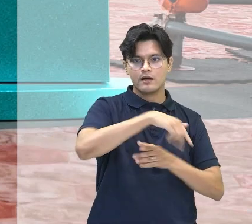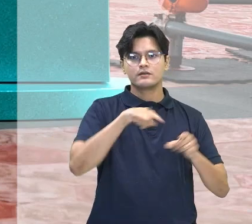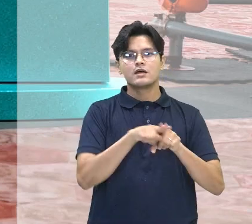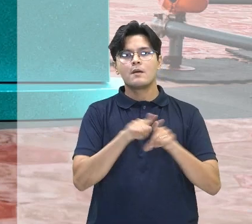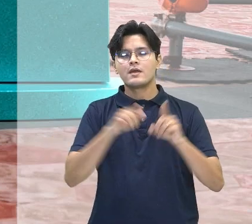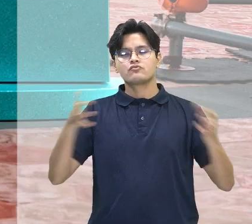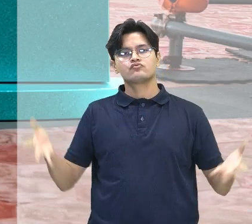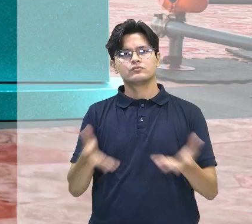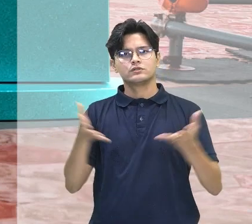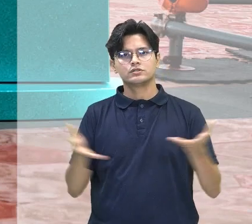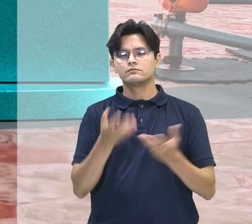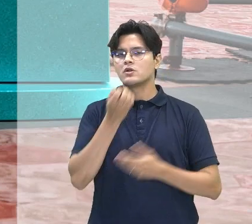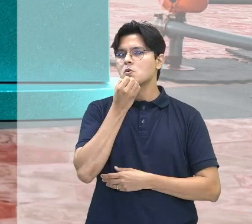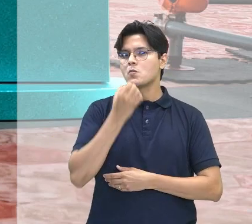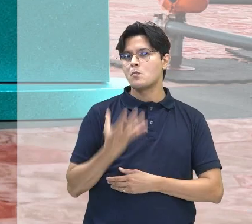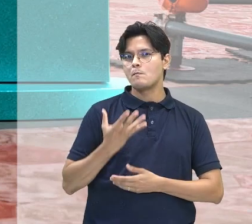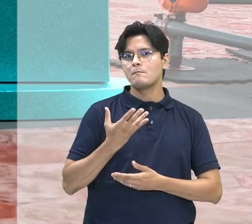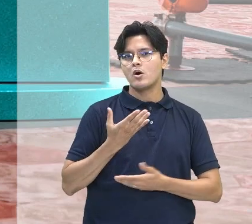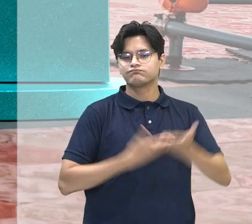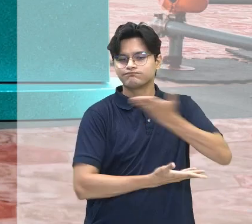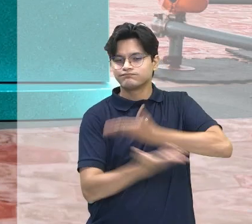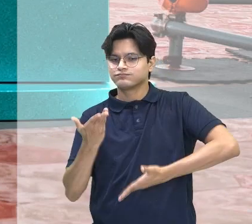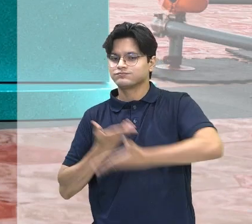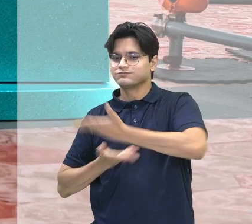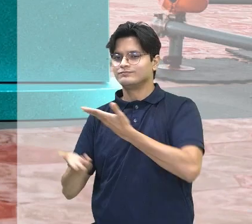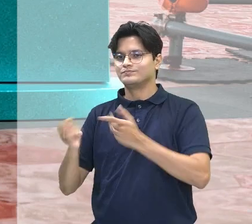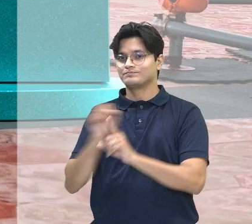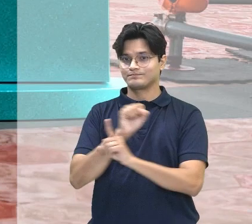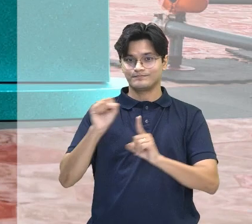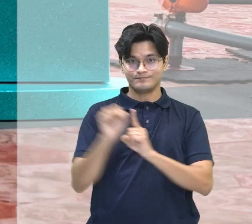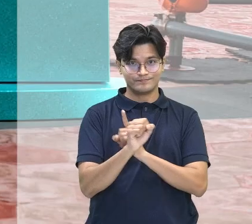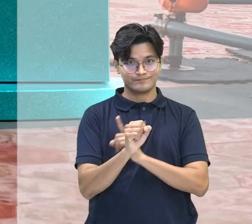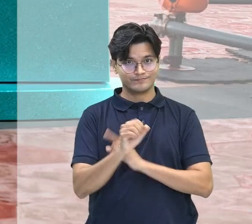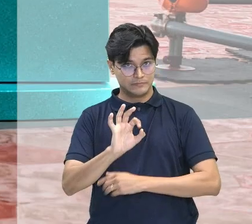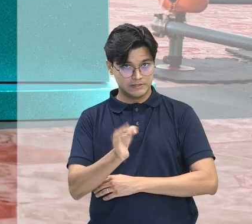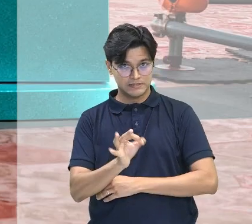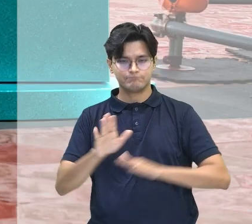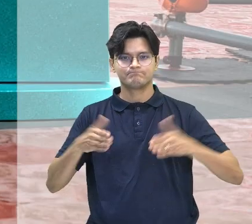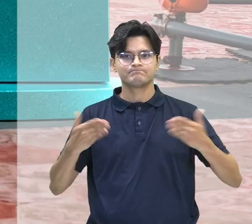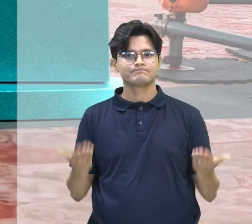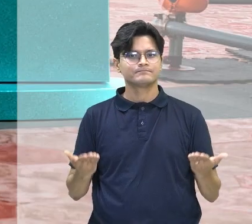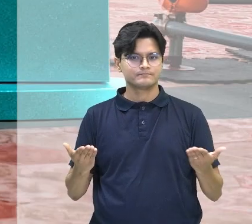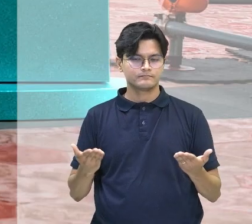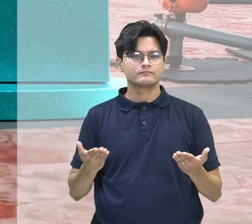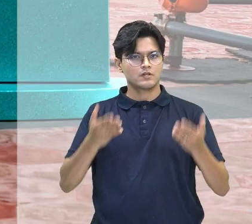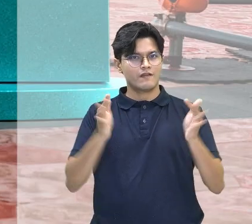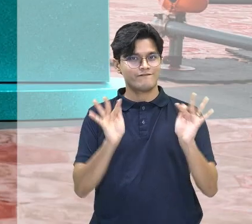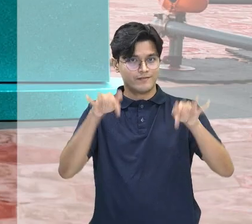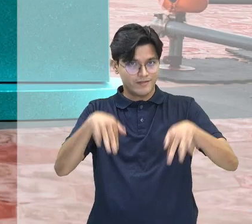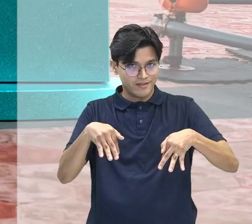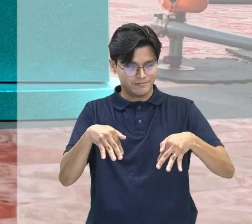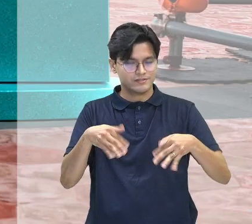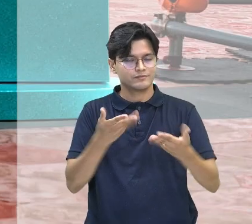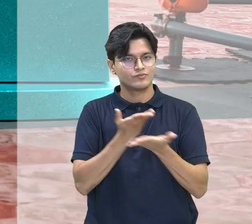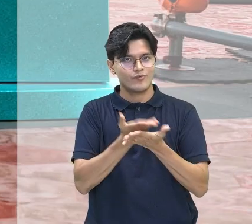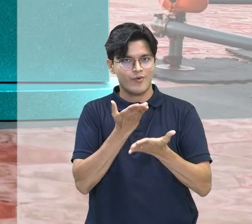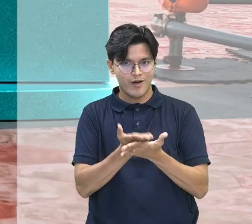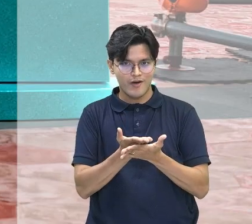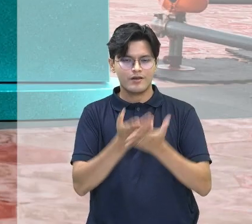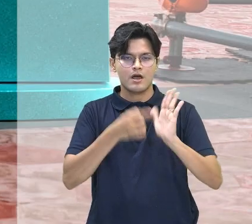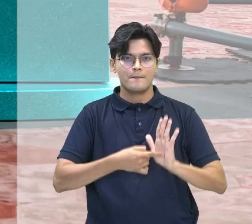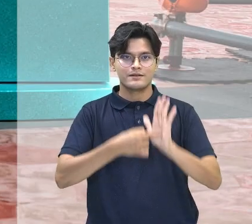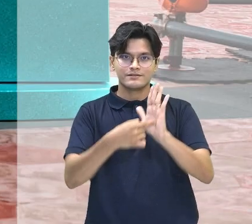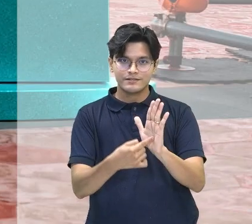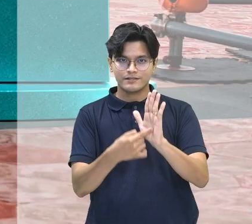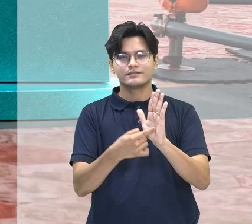estimular esse bom convívio em sociedade, tá certo? Então, nós ficamos por aqui, né, depois de apresentadas